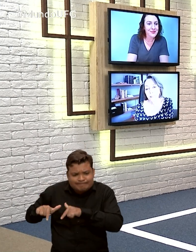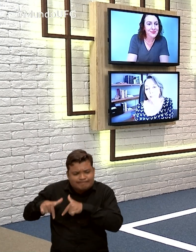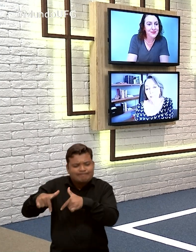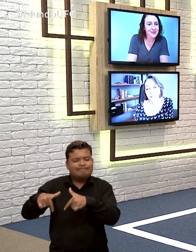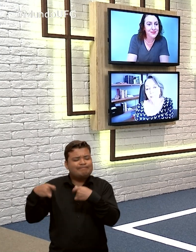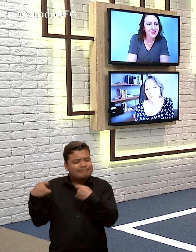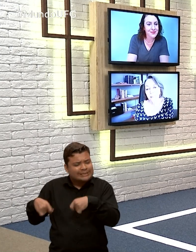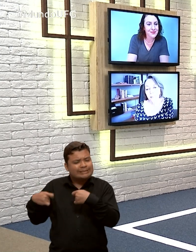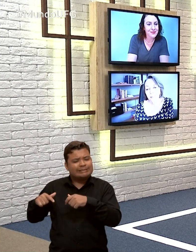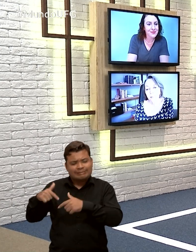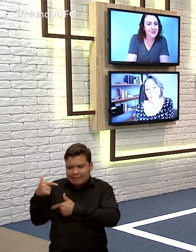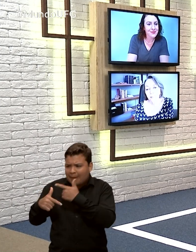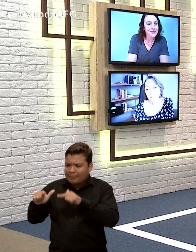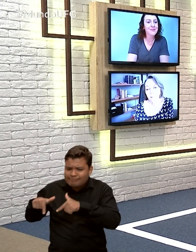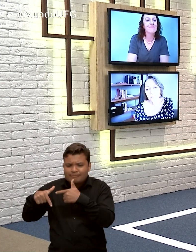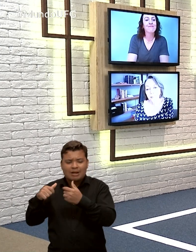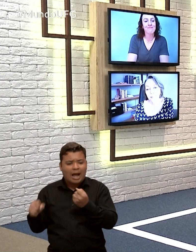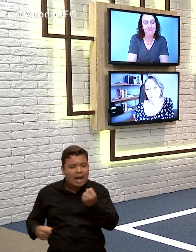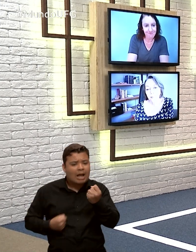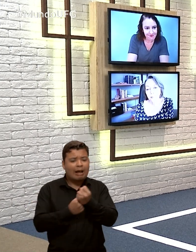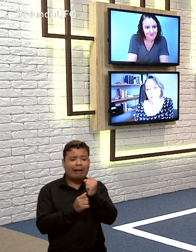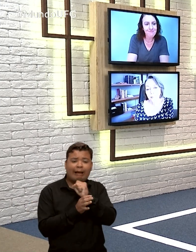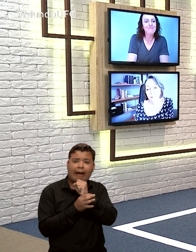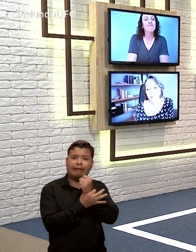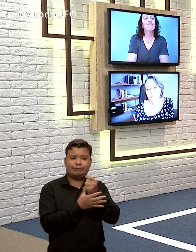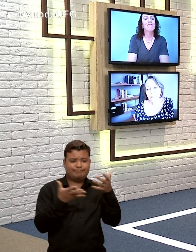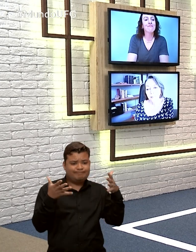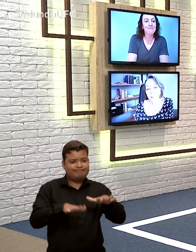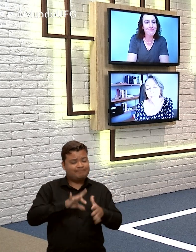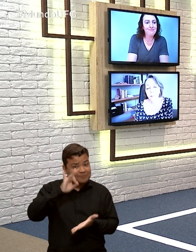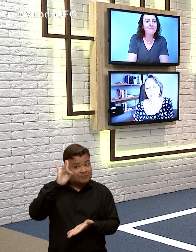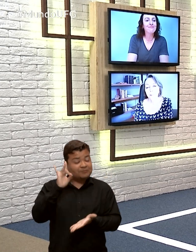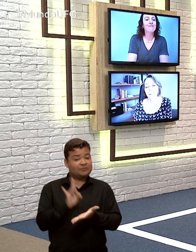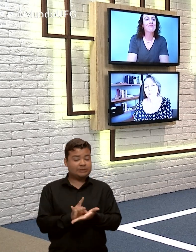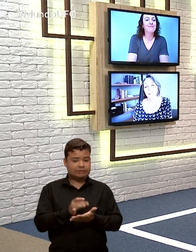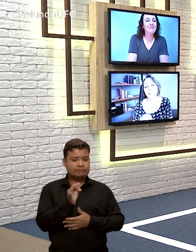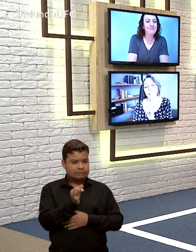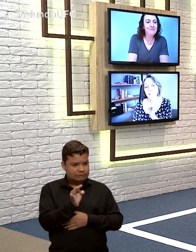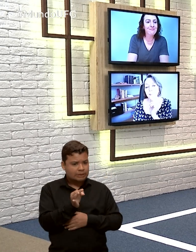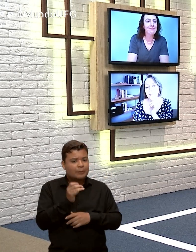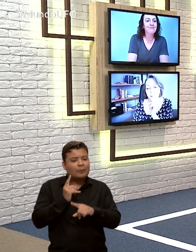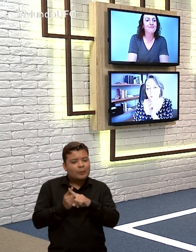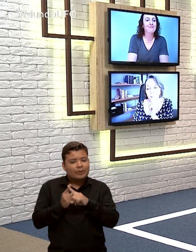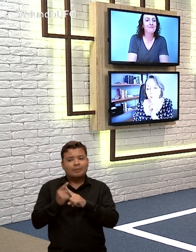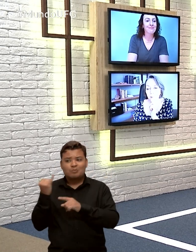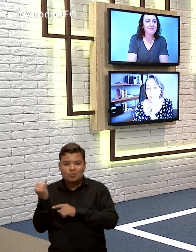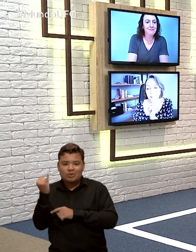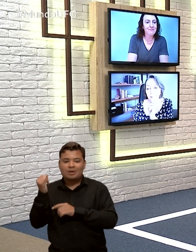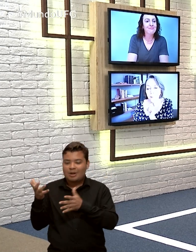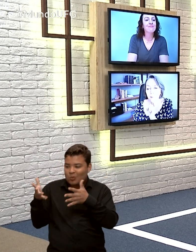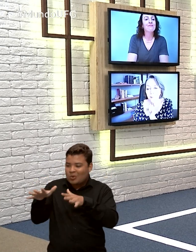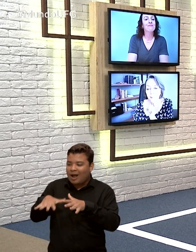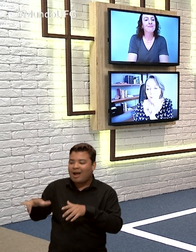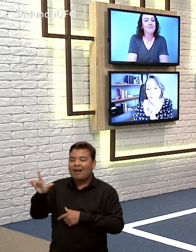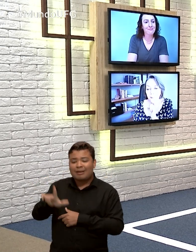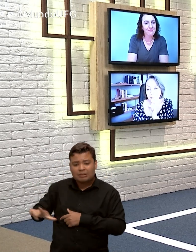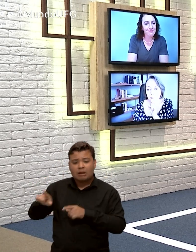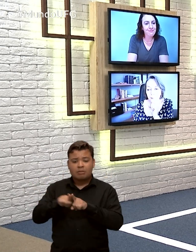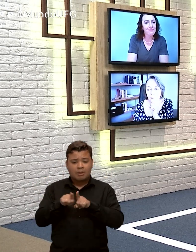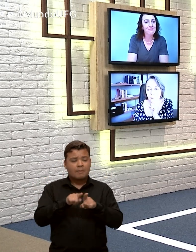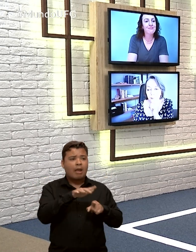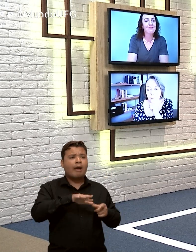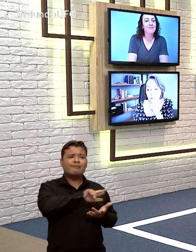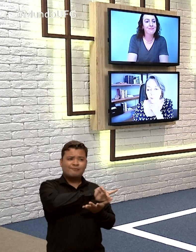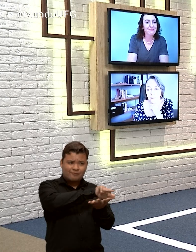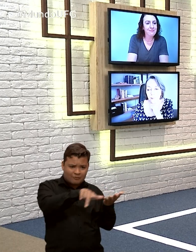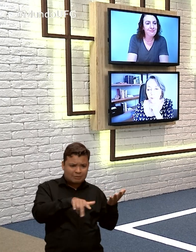precisamos fazer para garantir que a inclusão ocorra realmente, né? Não só na literatura, mas também em outros